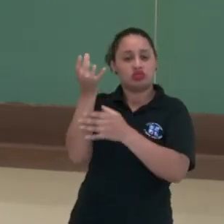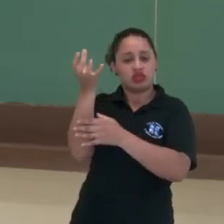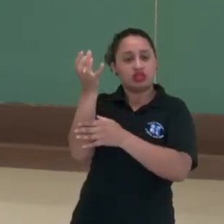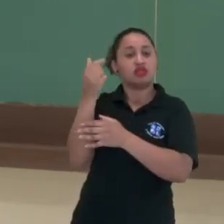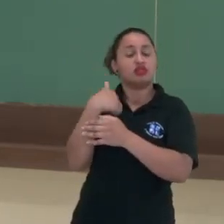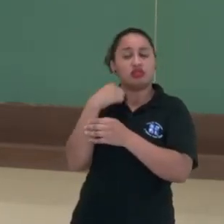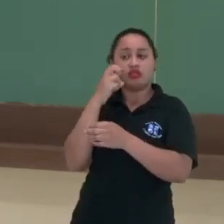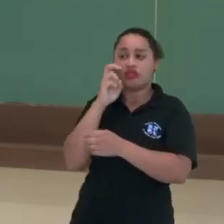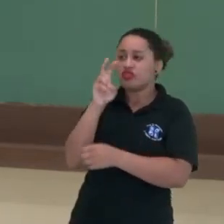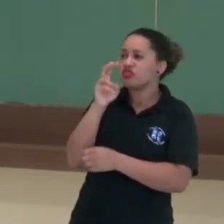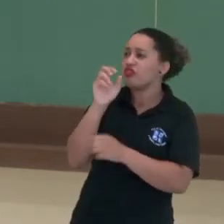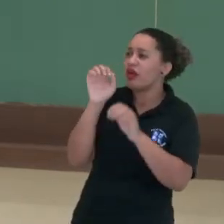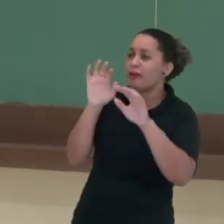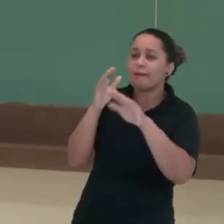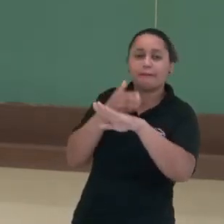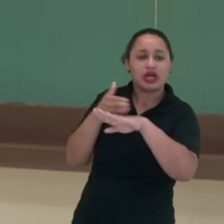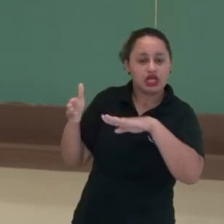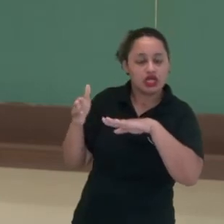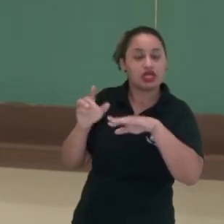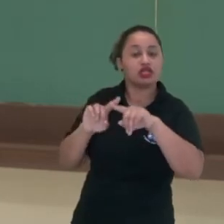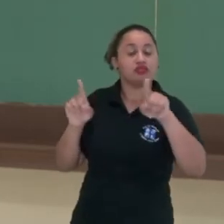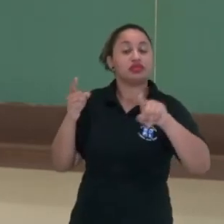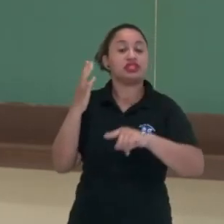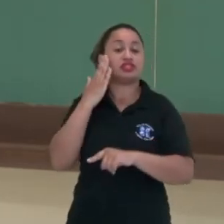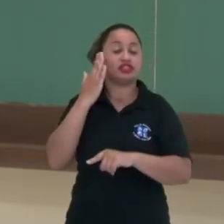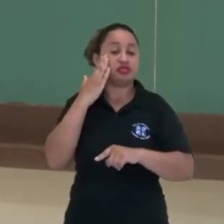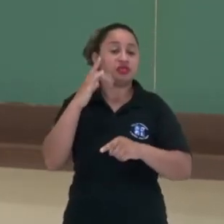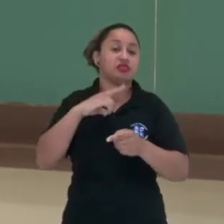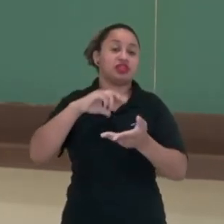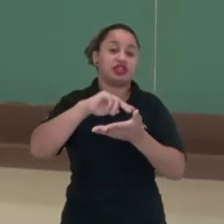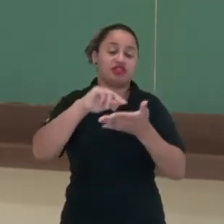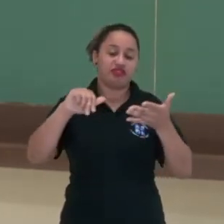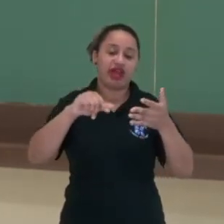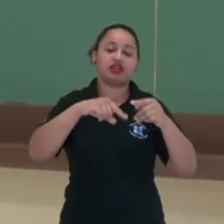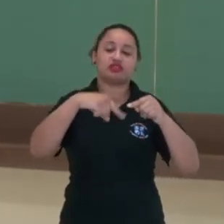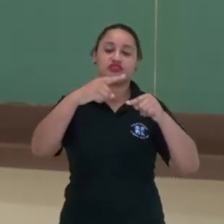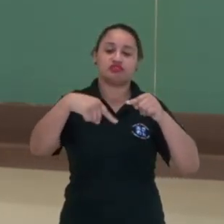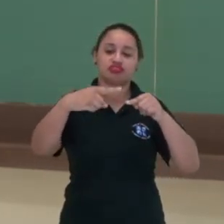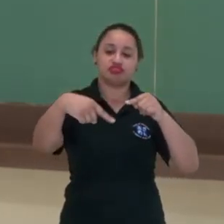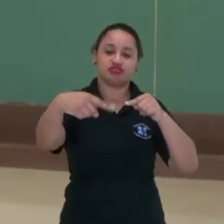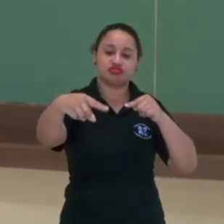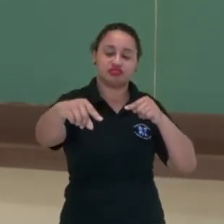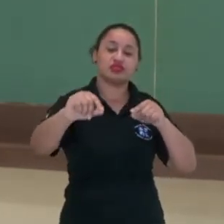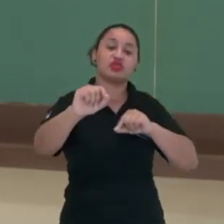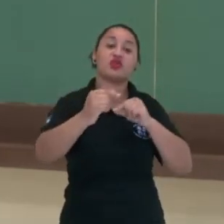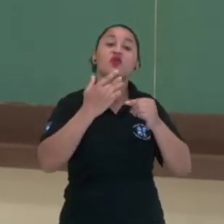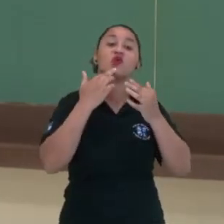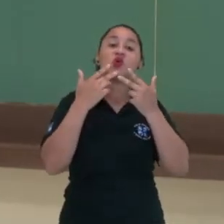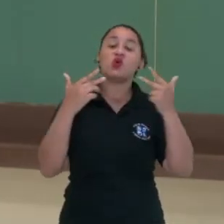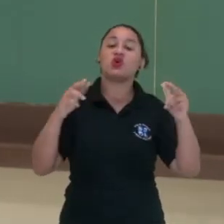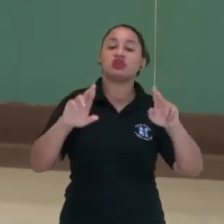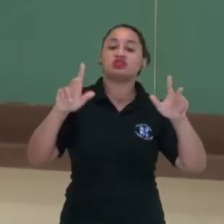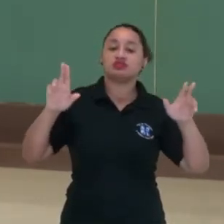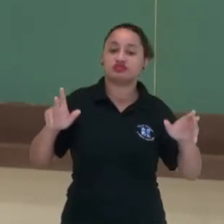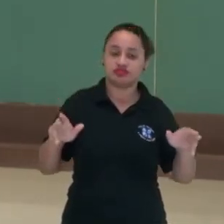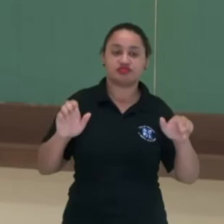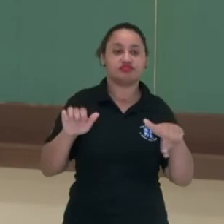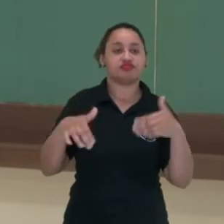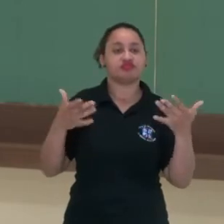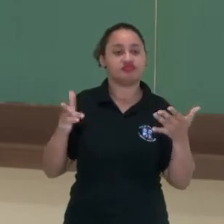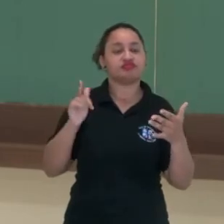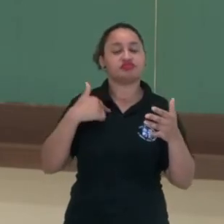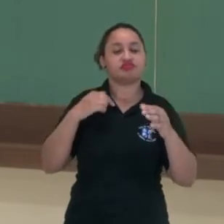enxerga branca. Mas nós sabemos que existem várias ondas que fazem cores diferentes. Então,